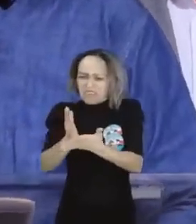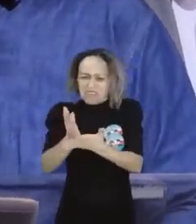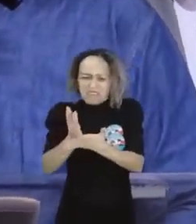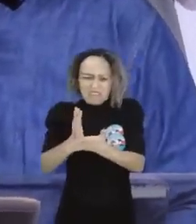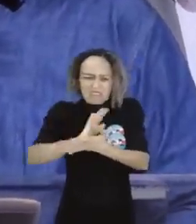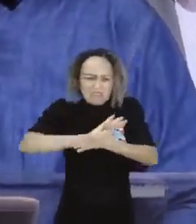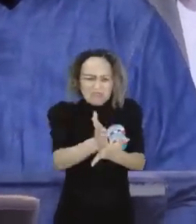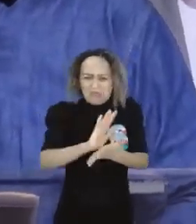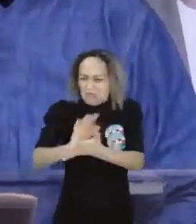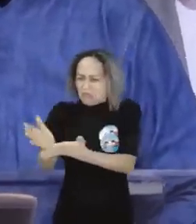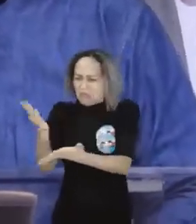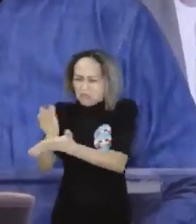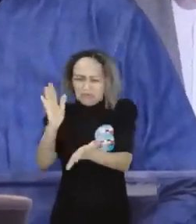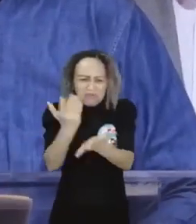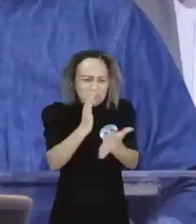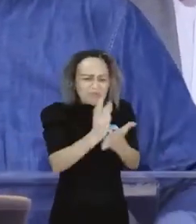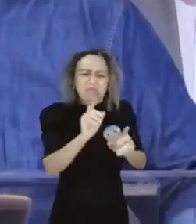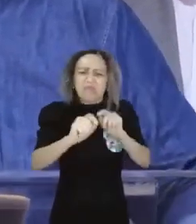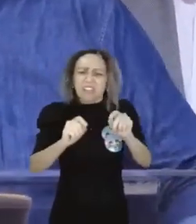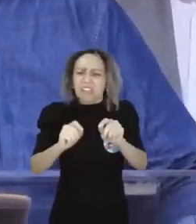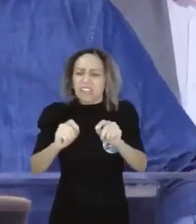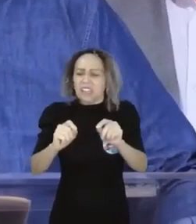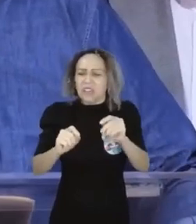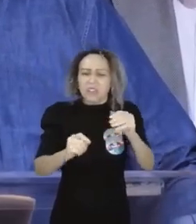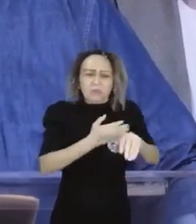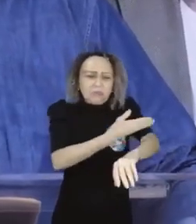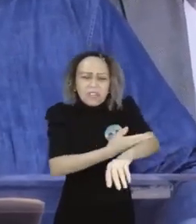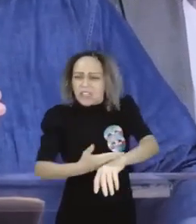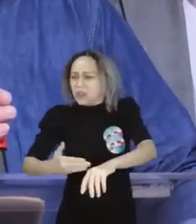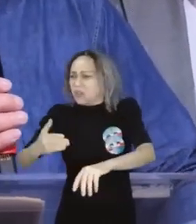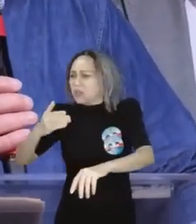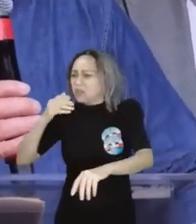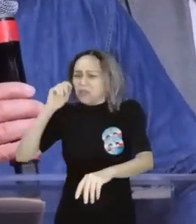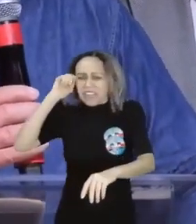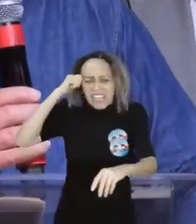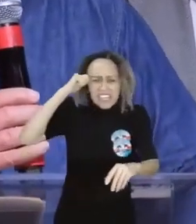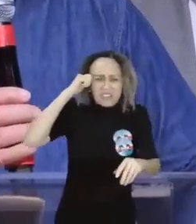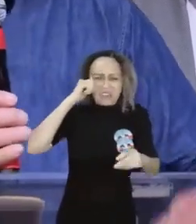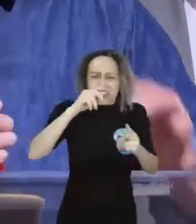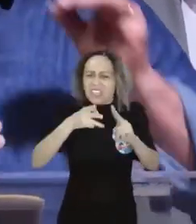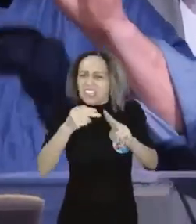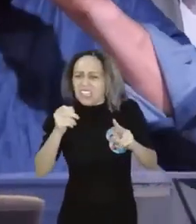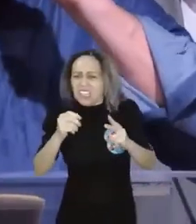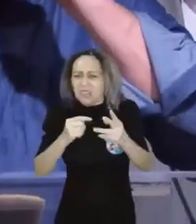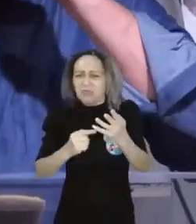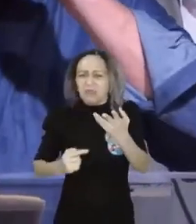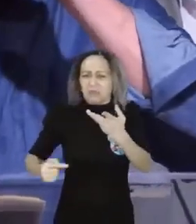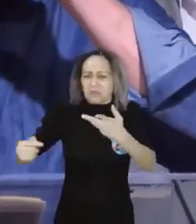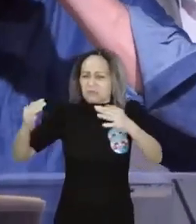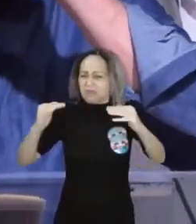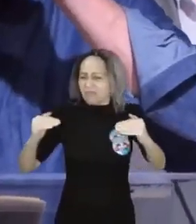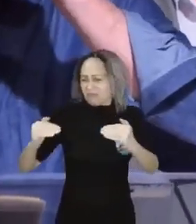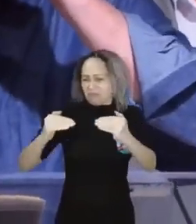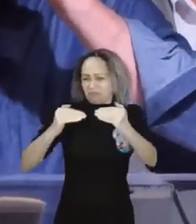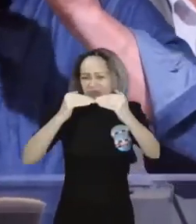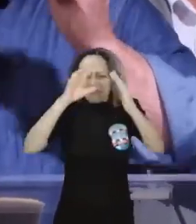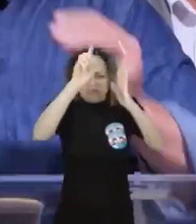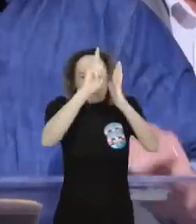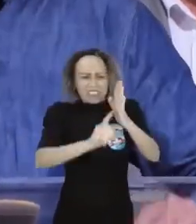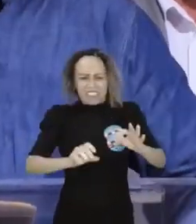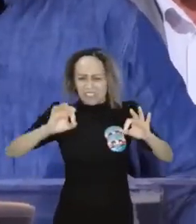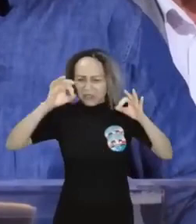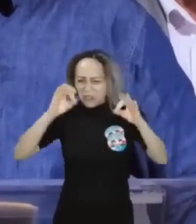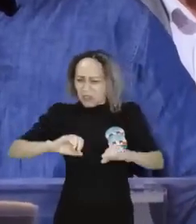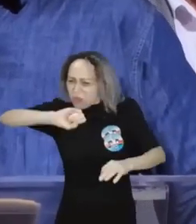para que brancos e negros e indígenas tenham os mesmos direitos e as mesmas oportunidades.